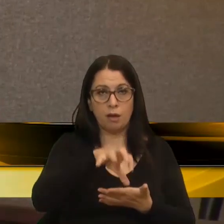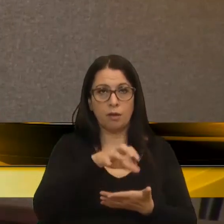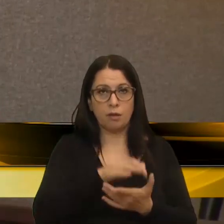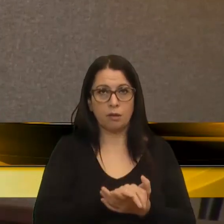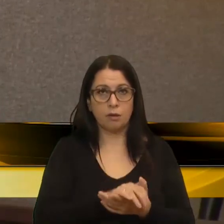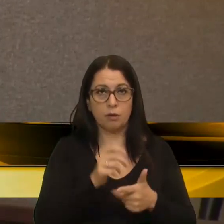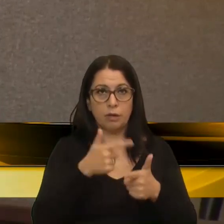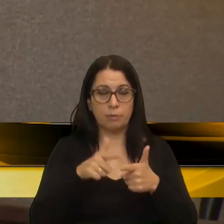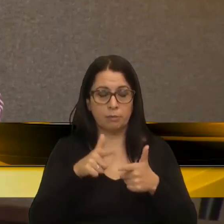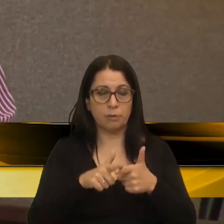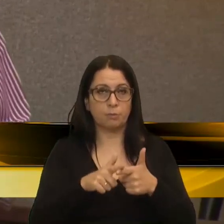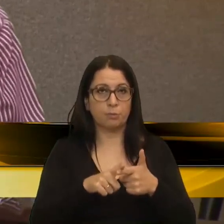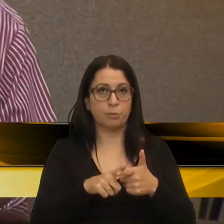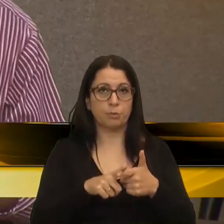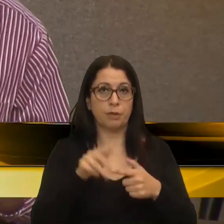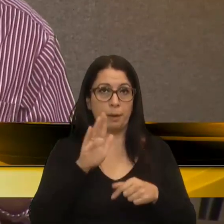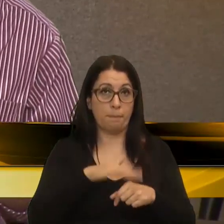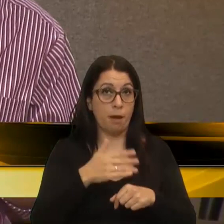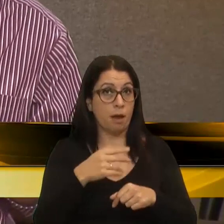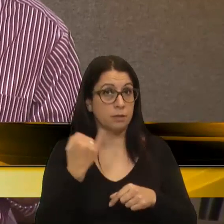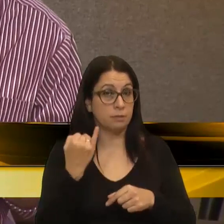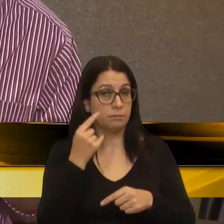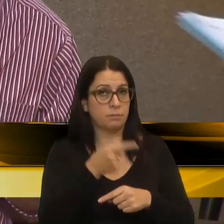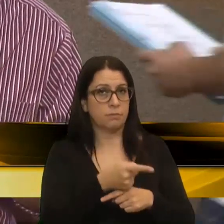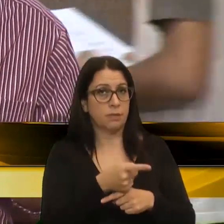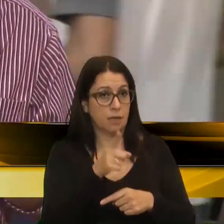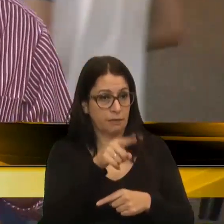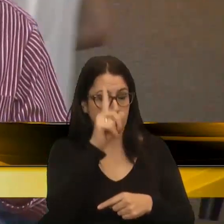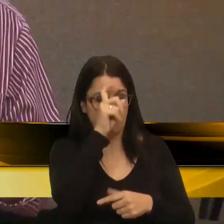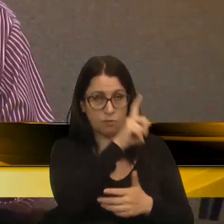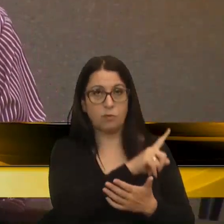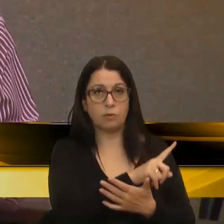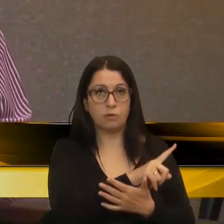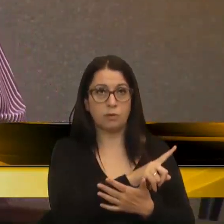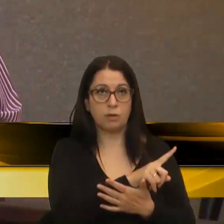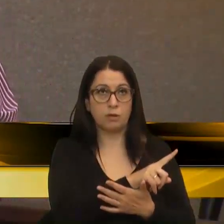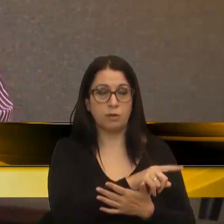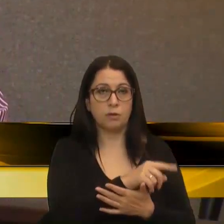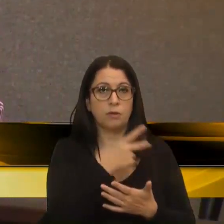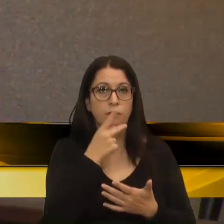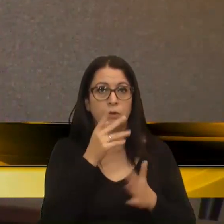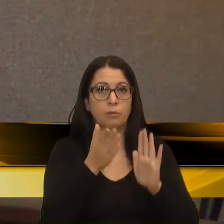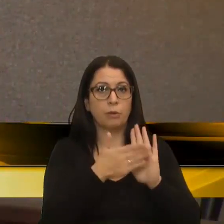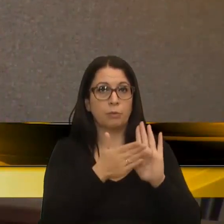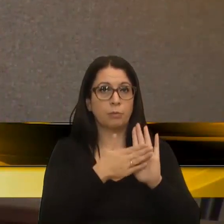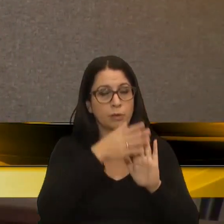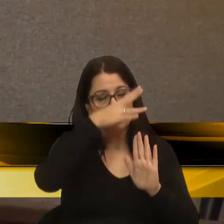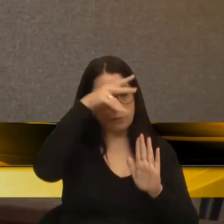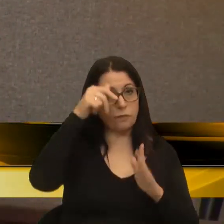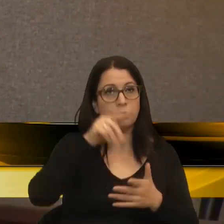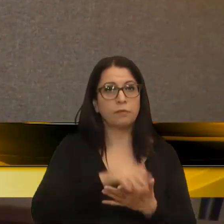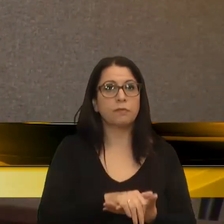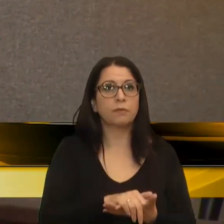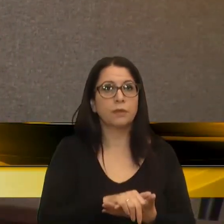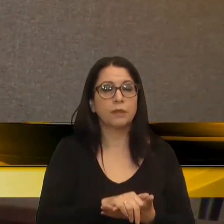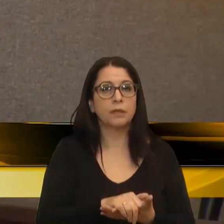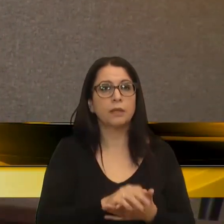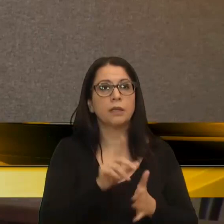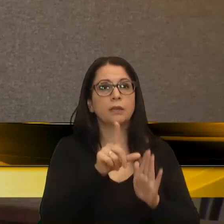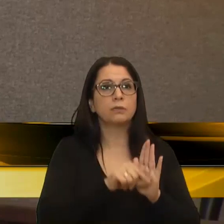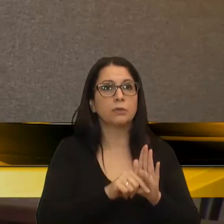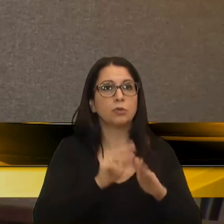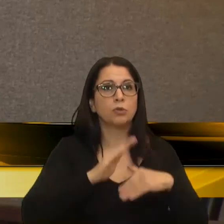o problema que está mais pegando, e ali o senhor vai ter dificuldade de sustentar a proposta do Executivo, é a redução